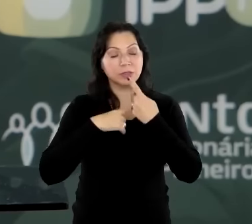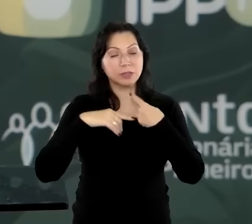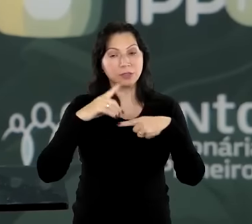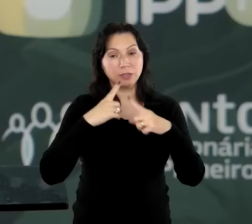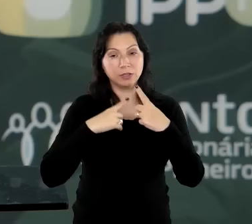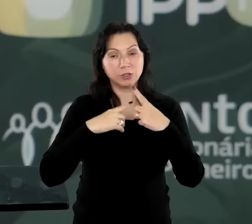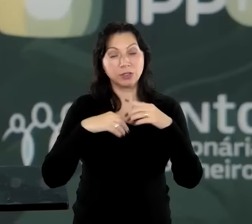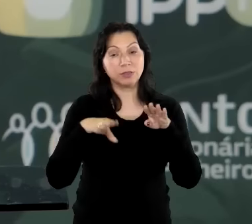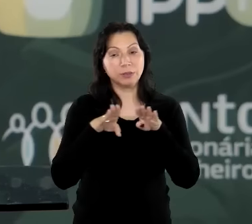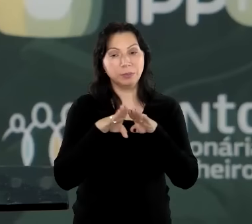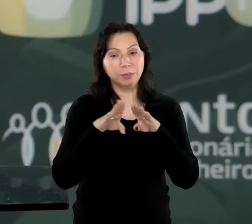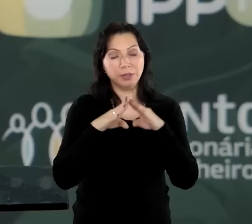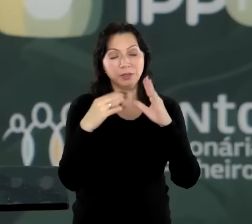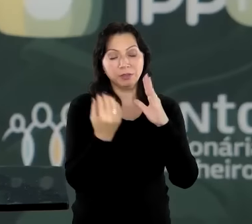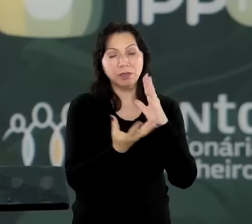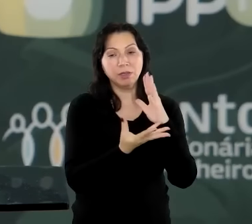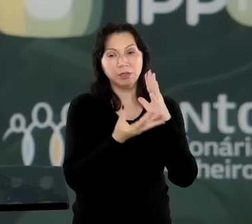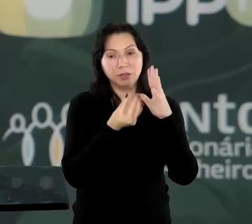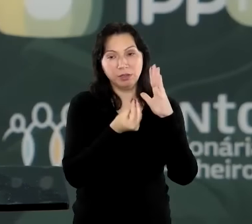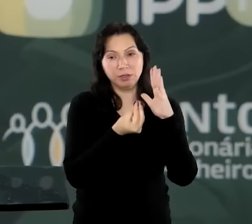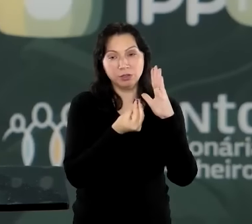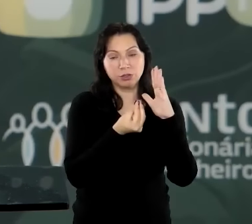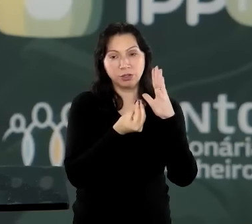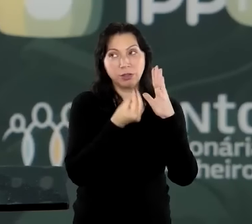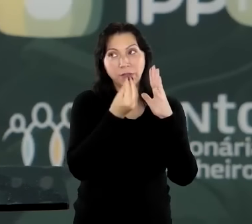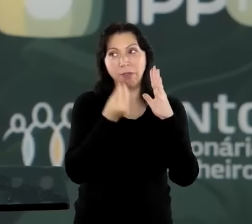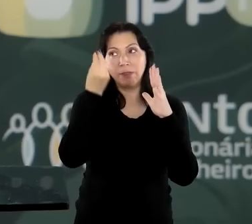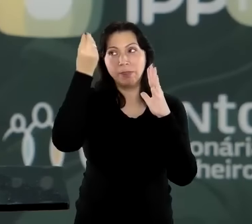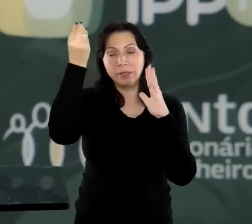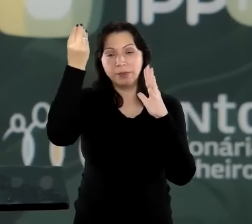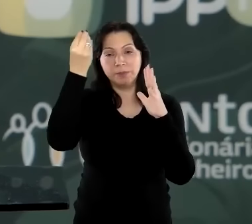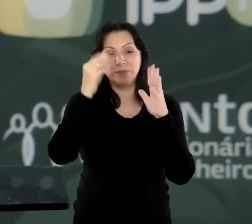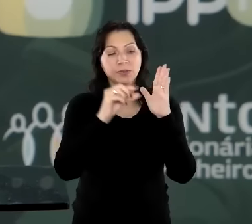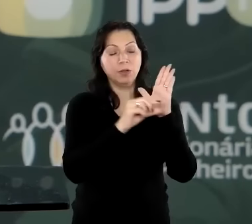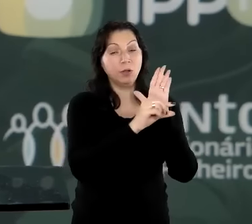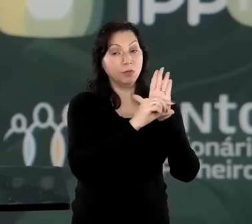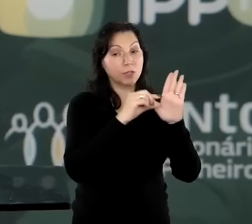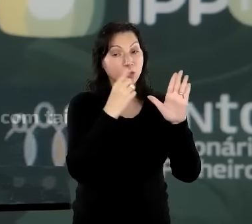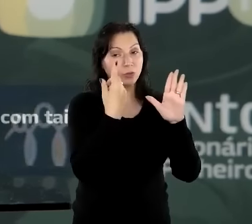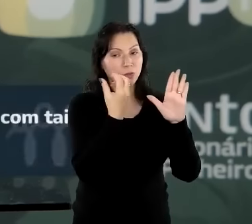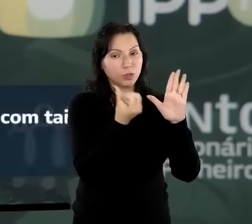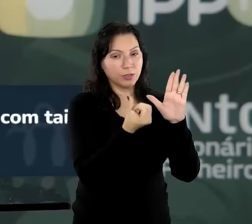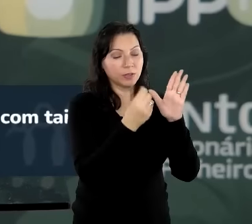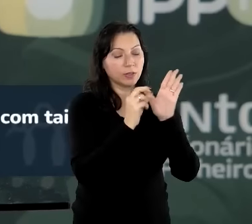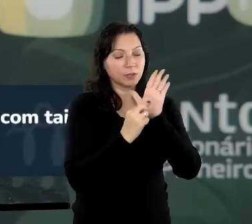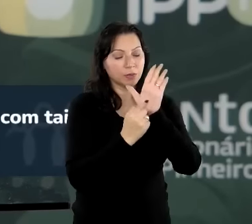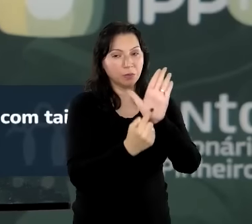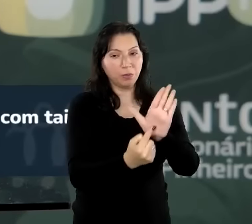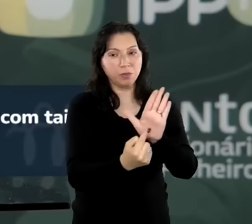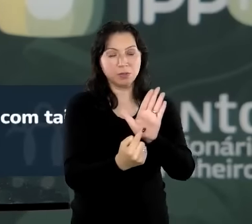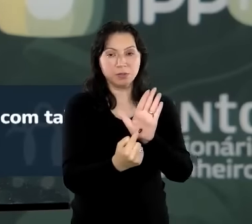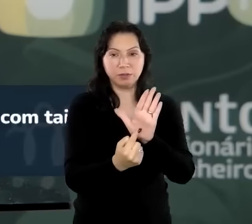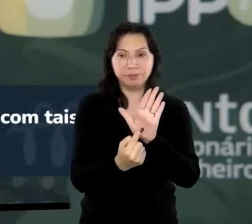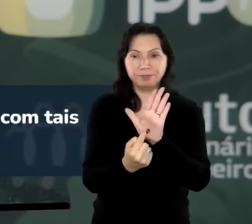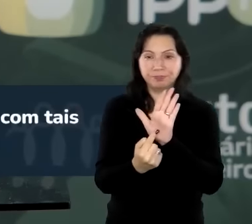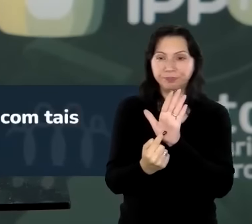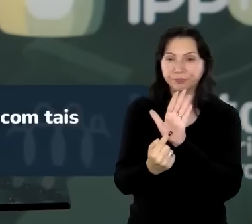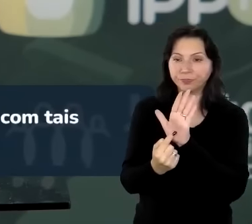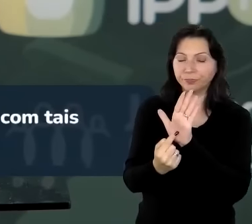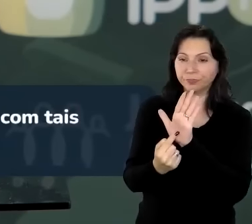versículo de número 16, leia o 16 comigo, por gentileza. Não